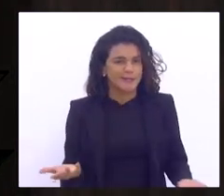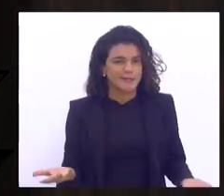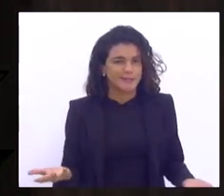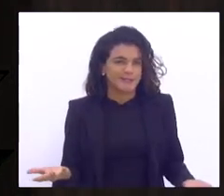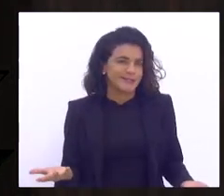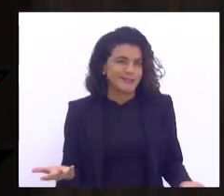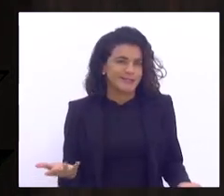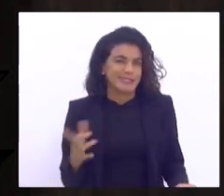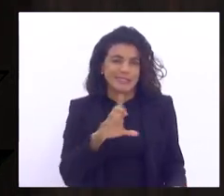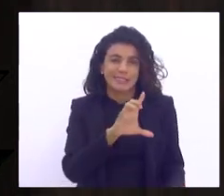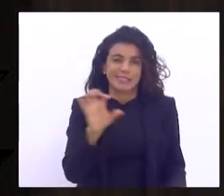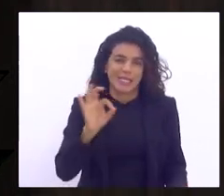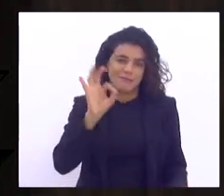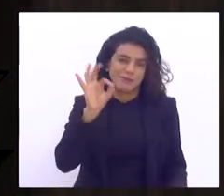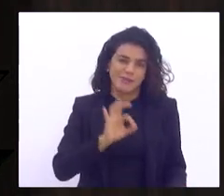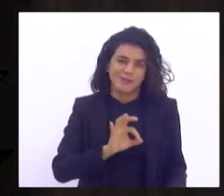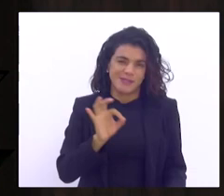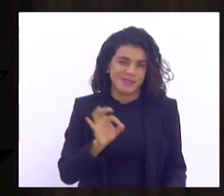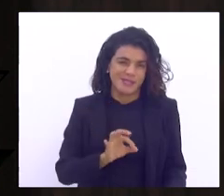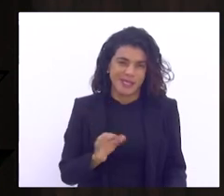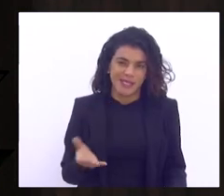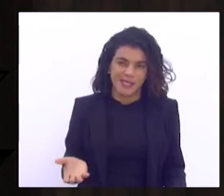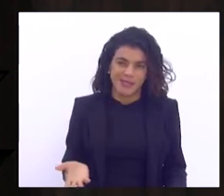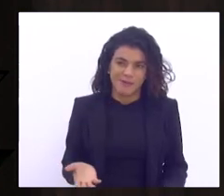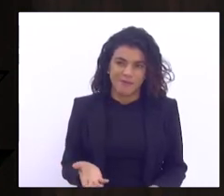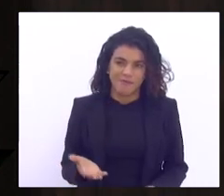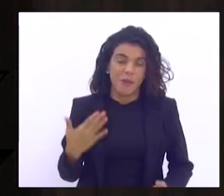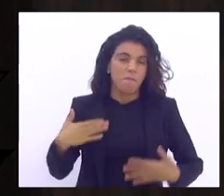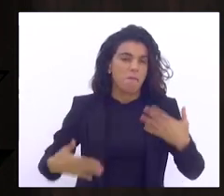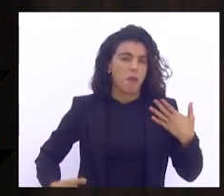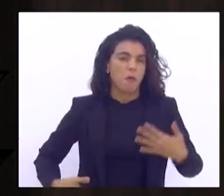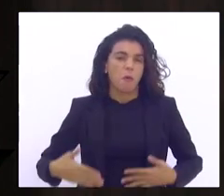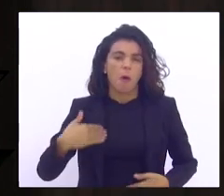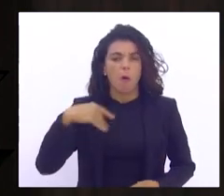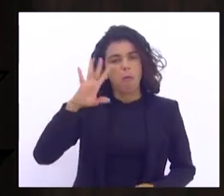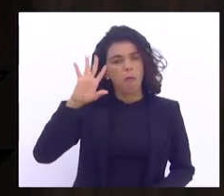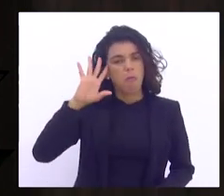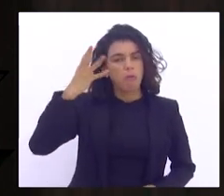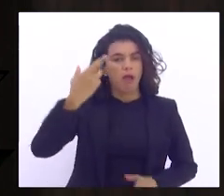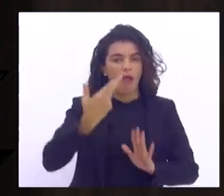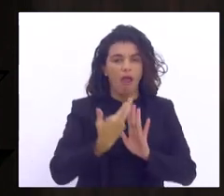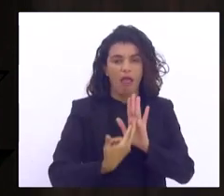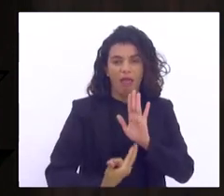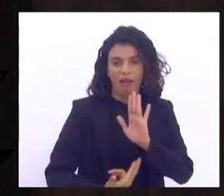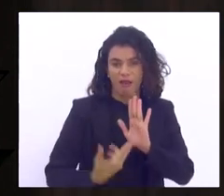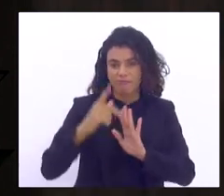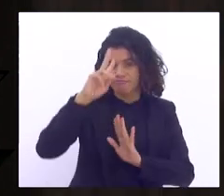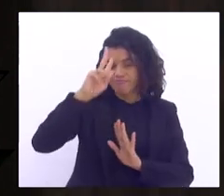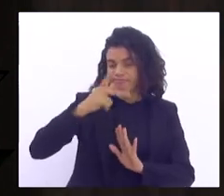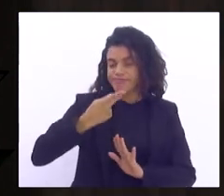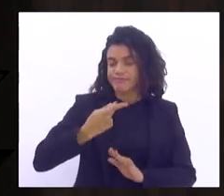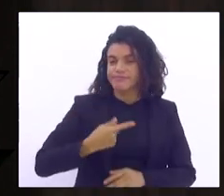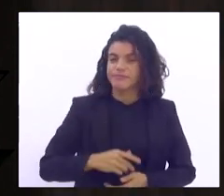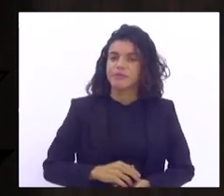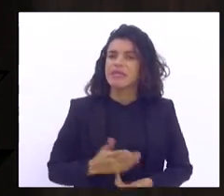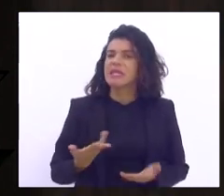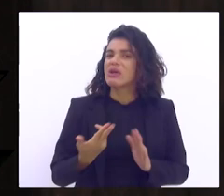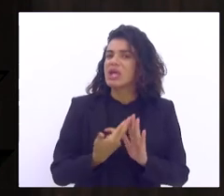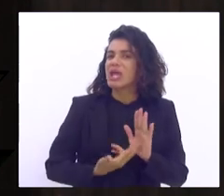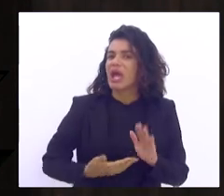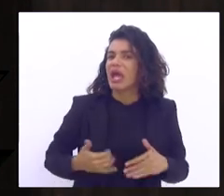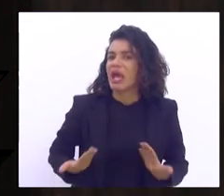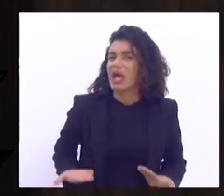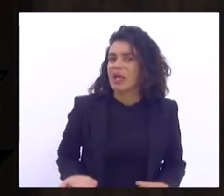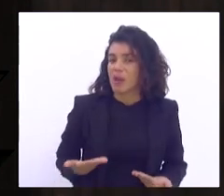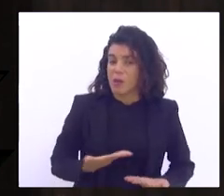dispor 100%. Meu corpo, minhas regras. Da mesma forma, que regras são essas?